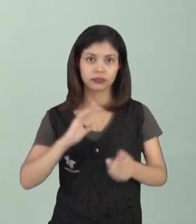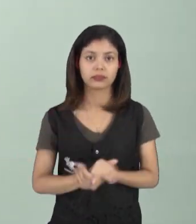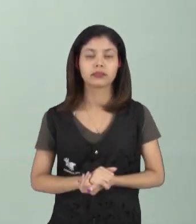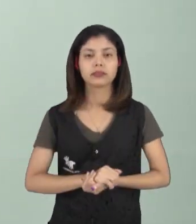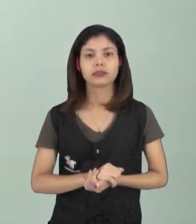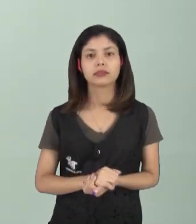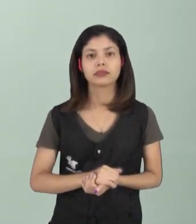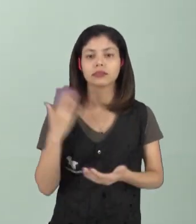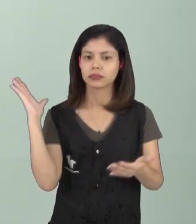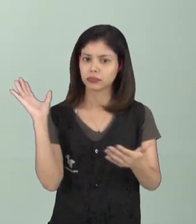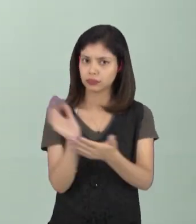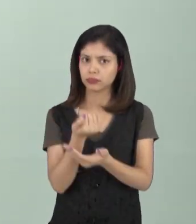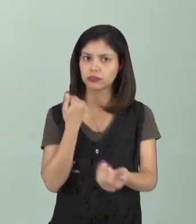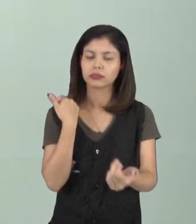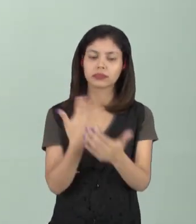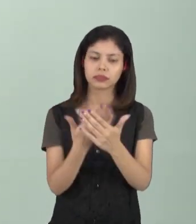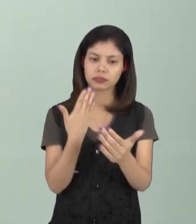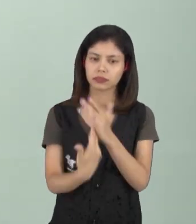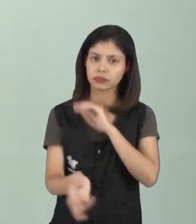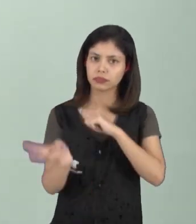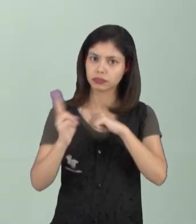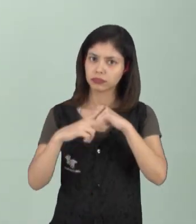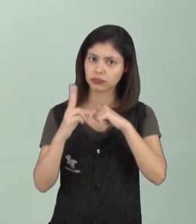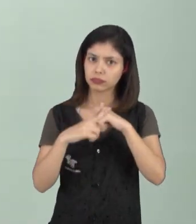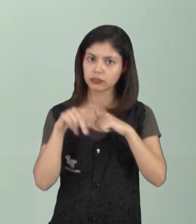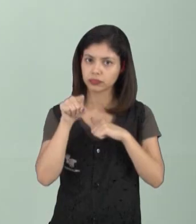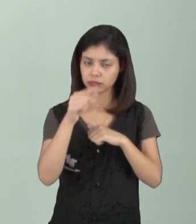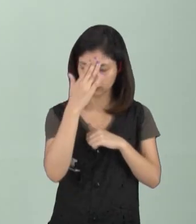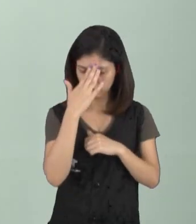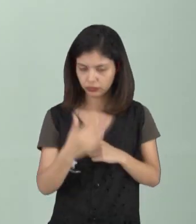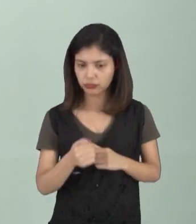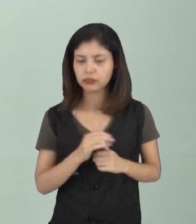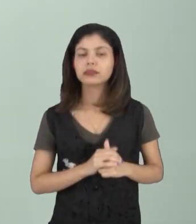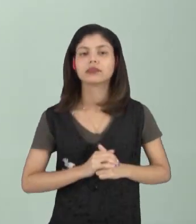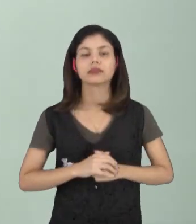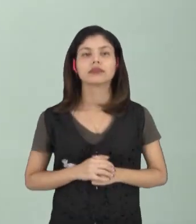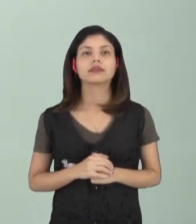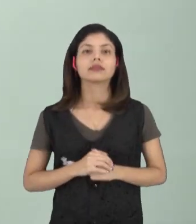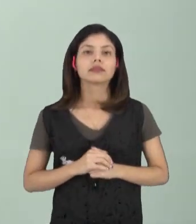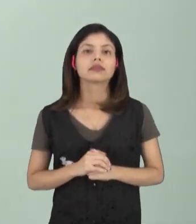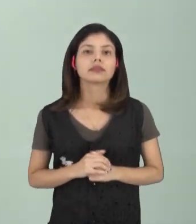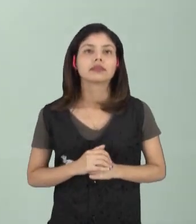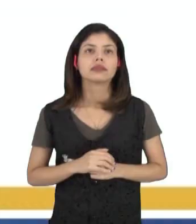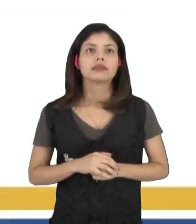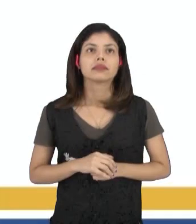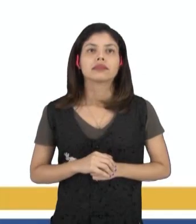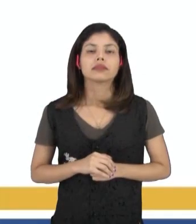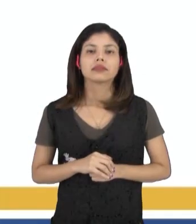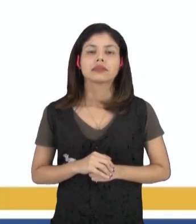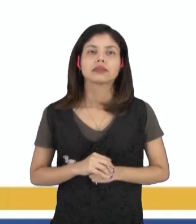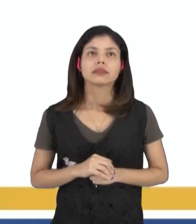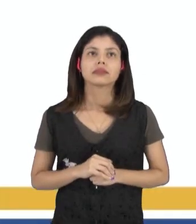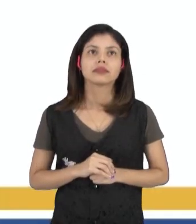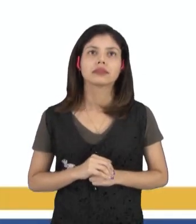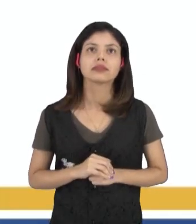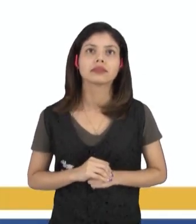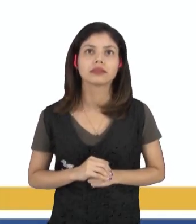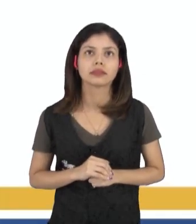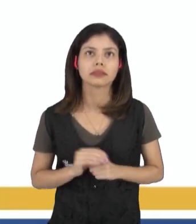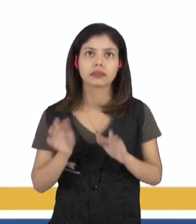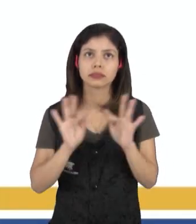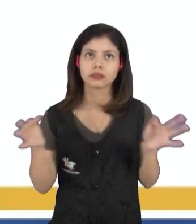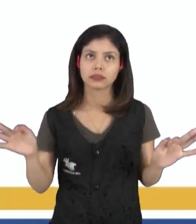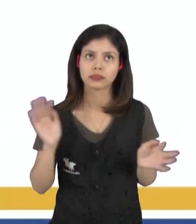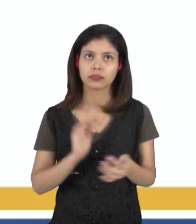plataforma, busque essa aula de verbos, tá? Para vocês atualizarem, tá certo? Então, vamos ver aqui uma